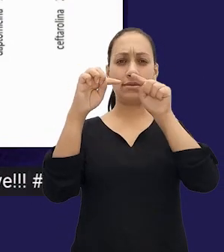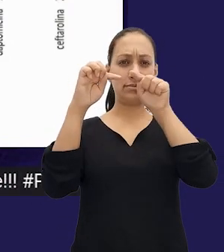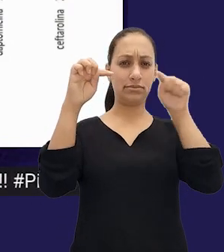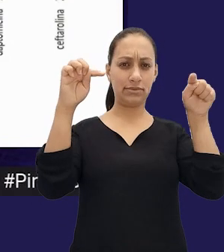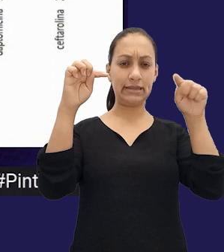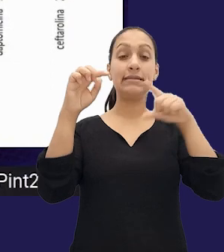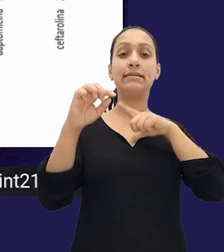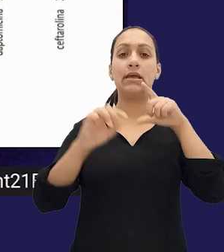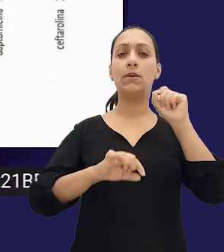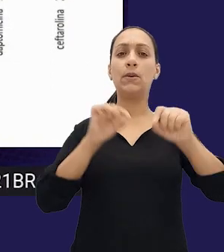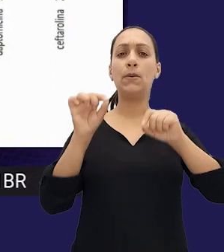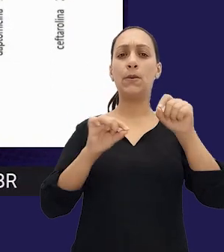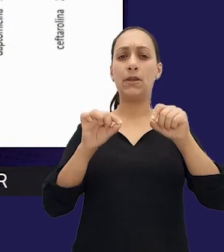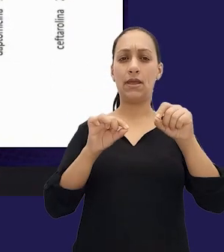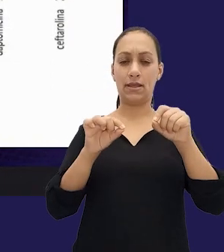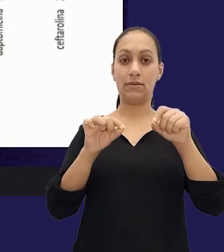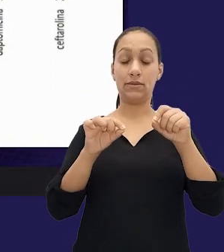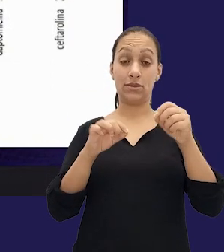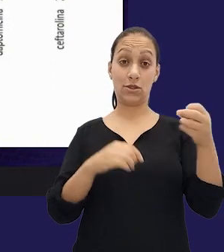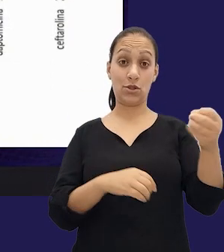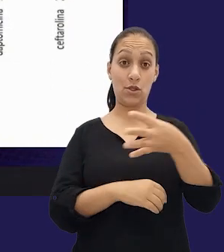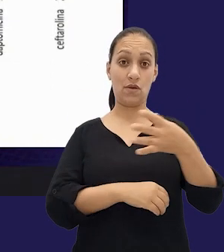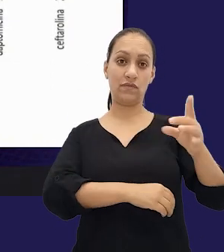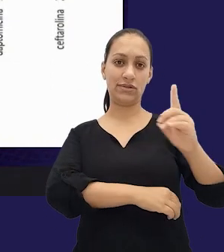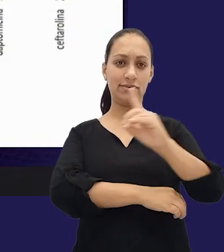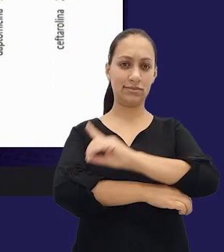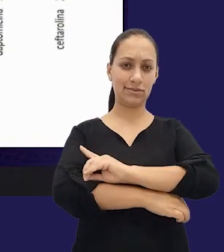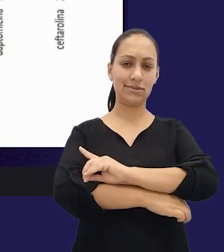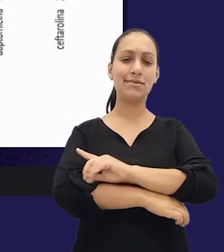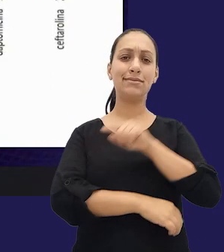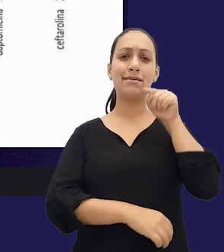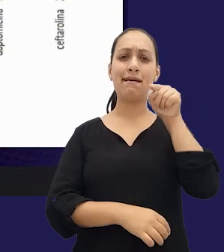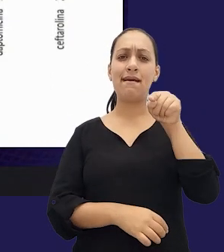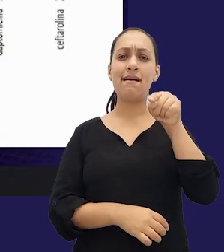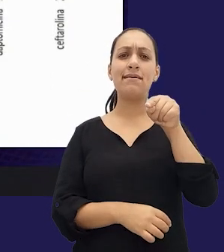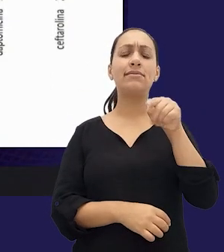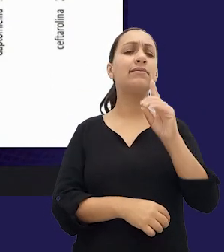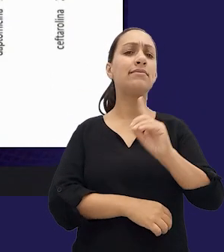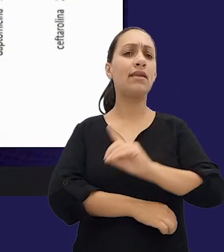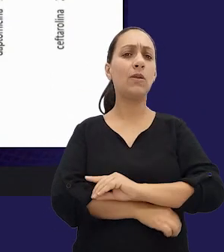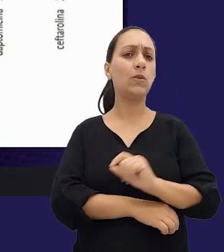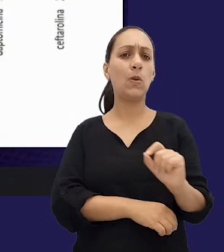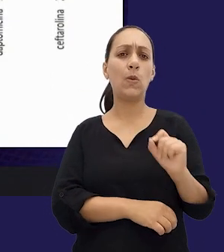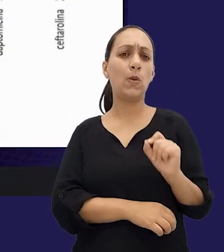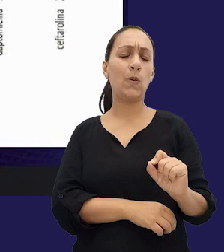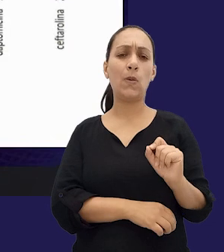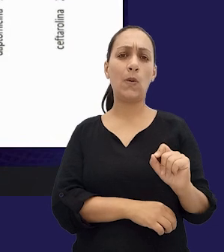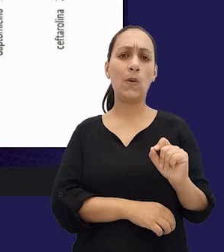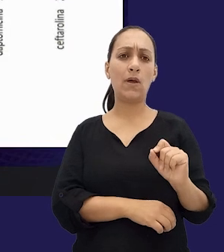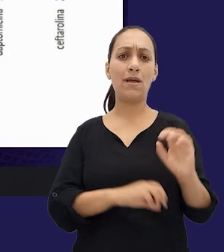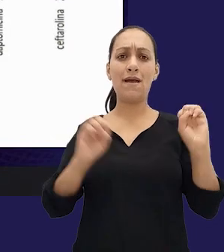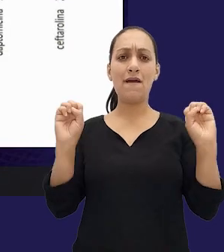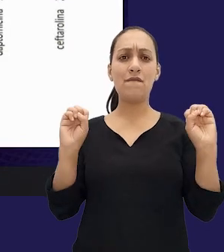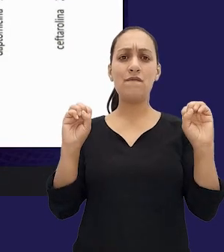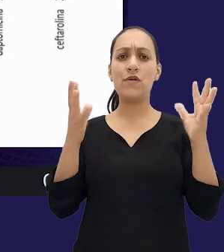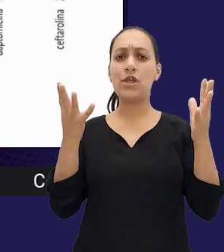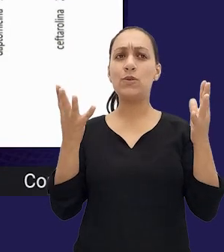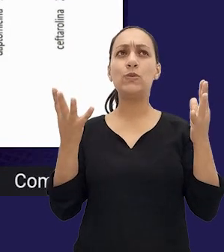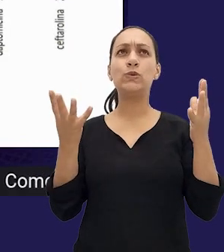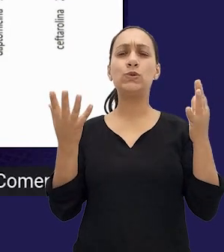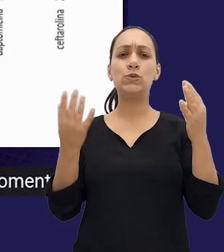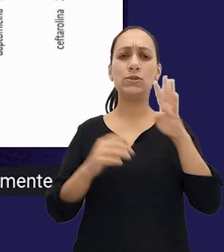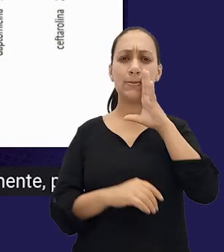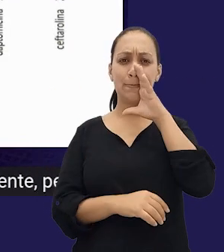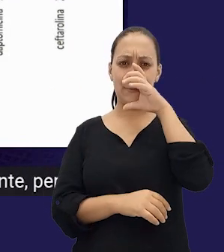vocês têm o quê? Novas datas, e essas datas correspondem aos eventos de resistência que